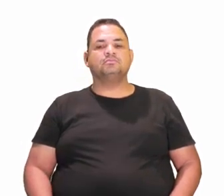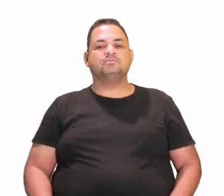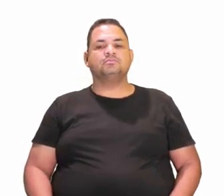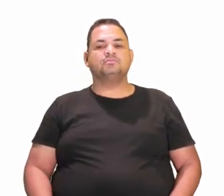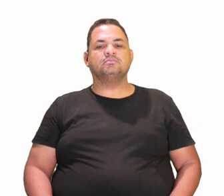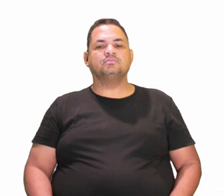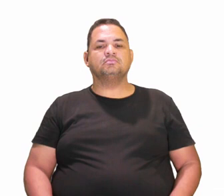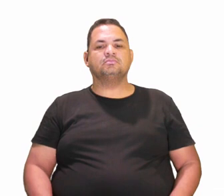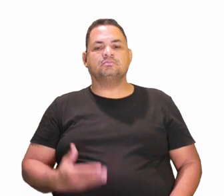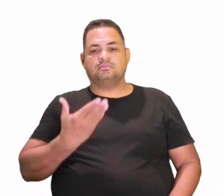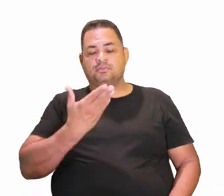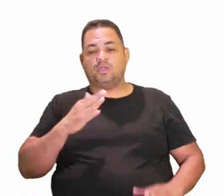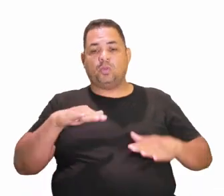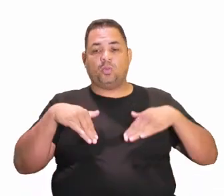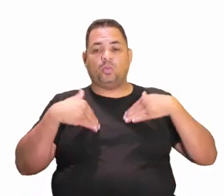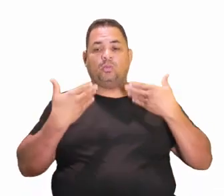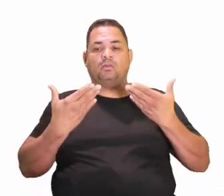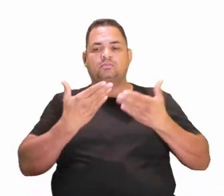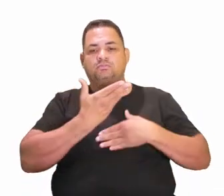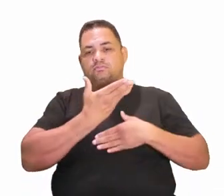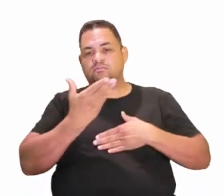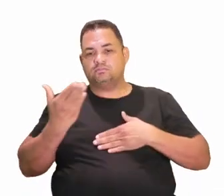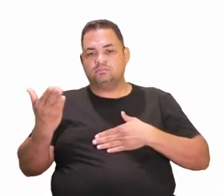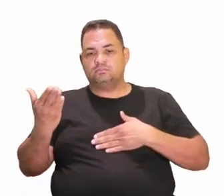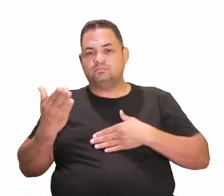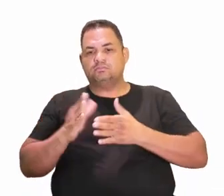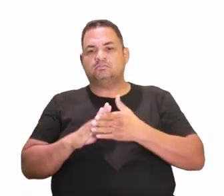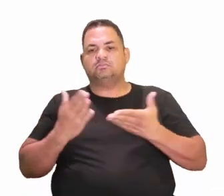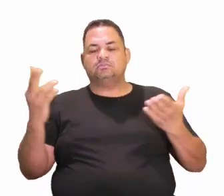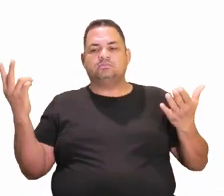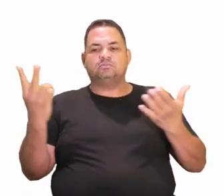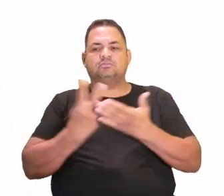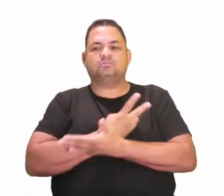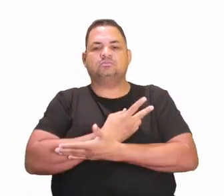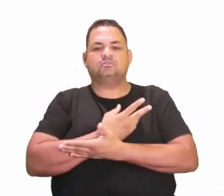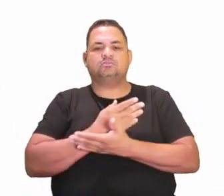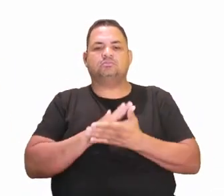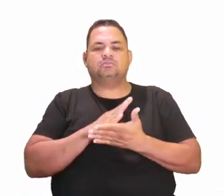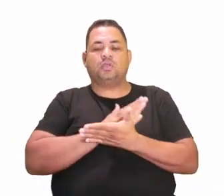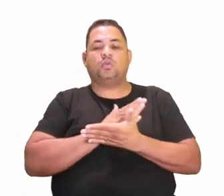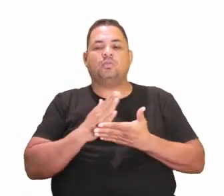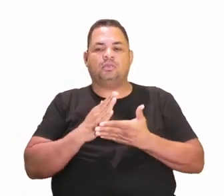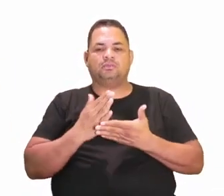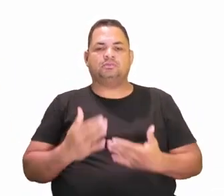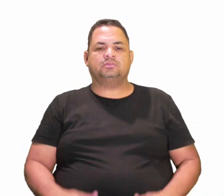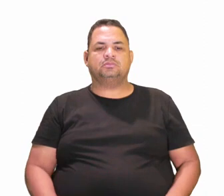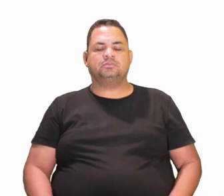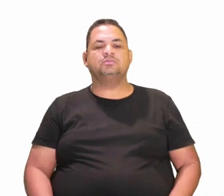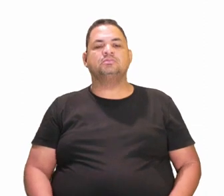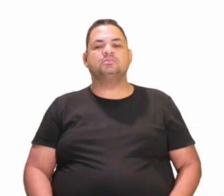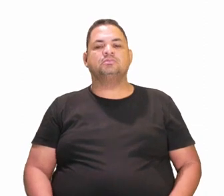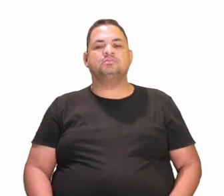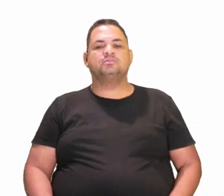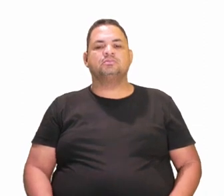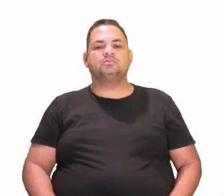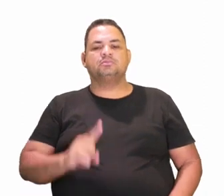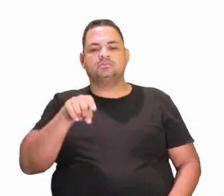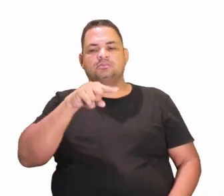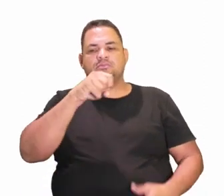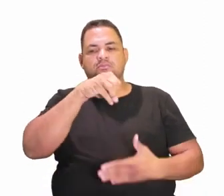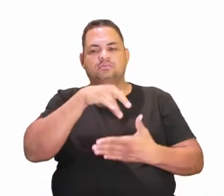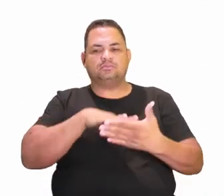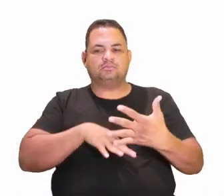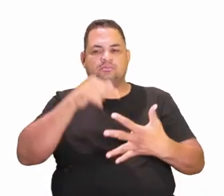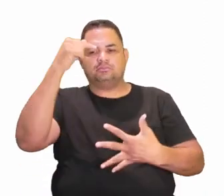start? Então, quando é que o Kwanzaa começa, certo? Assinale a